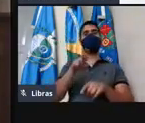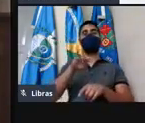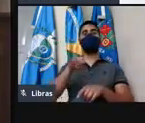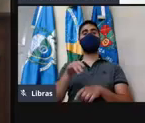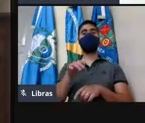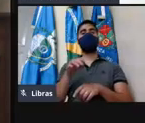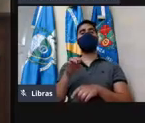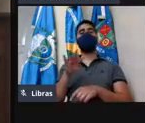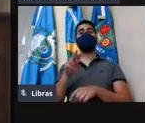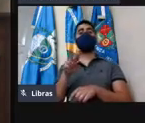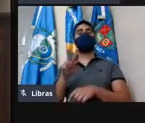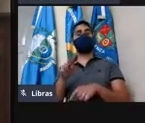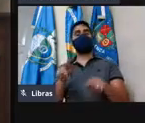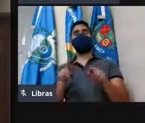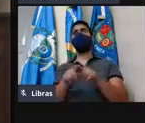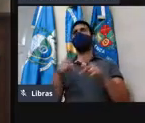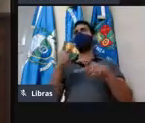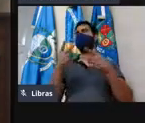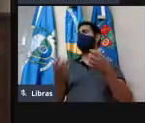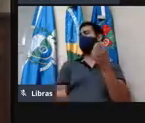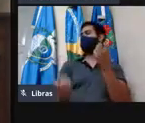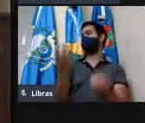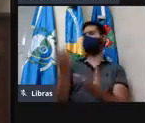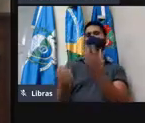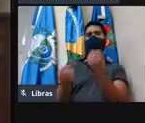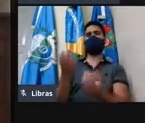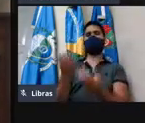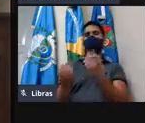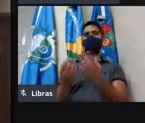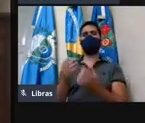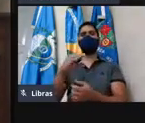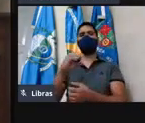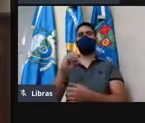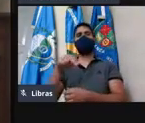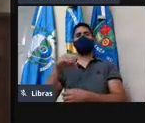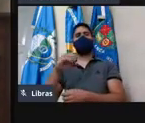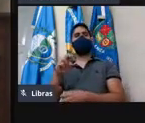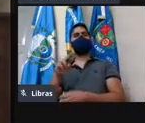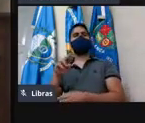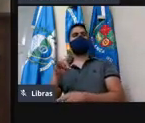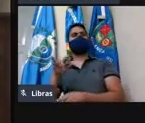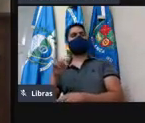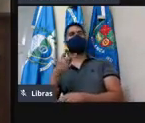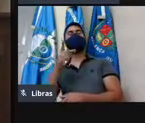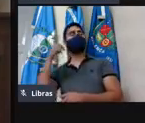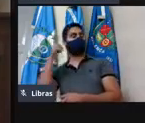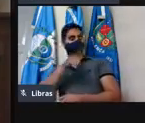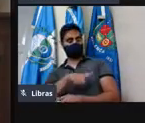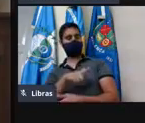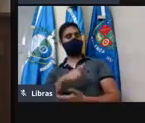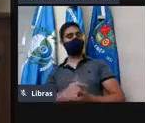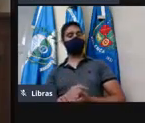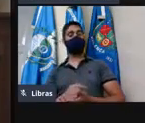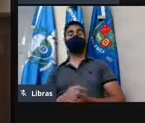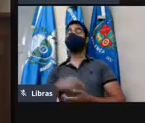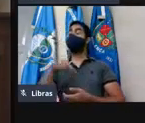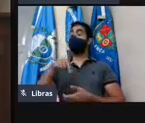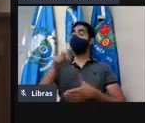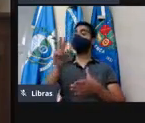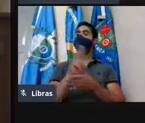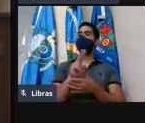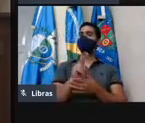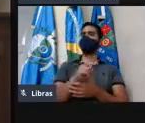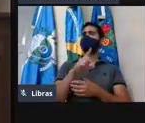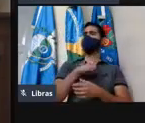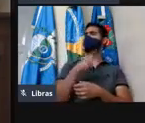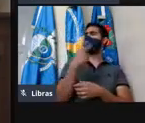horas da manhã, já estava falando sobre a queimada da Concórdia. Aí eu vou falar mais uma vez. Na nossa cidade tem